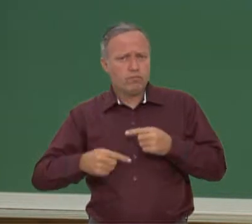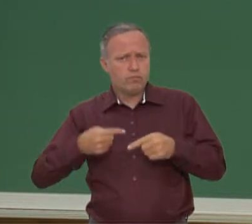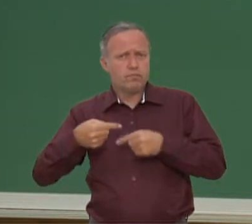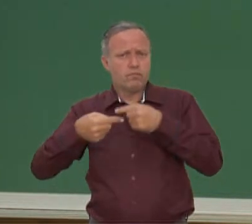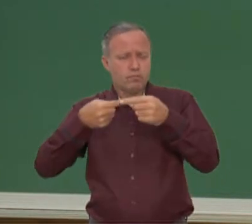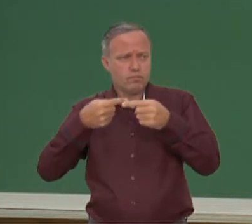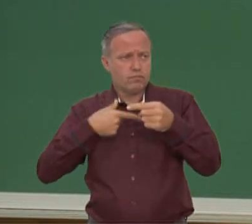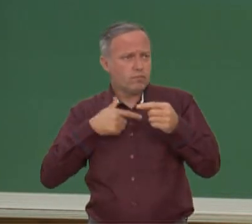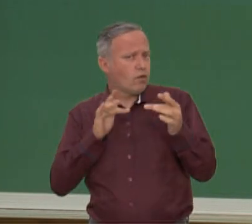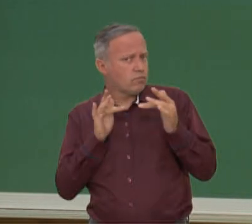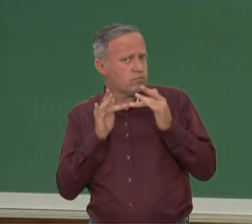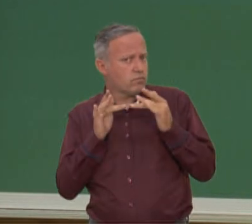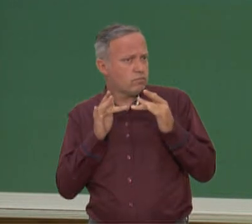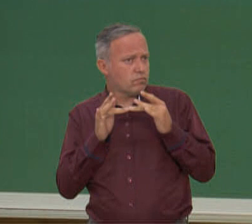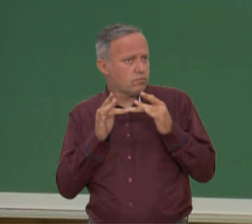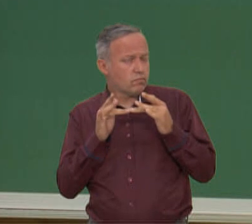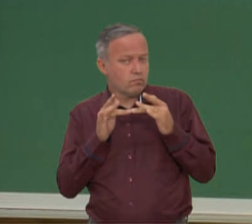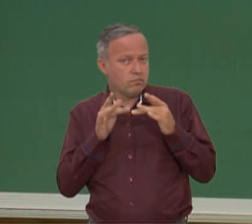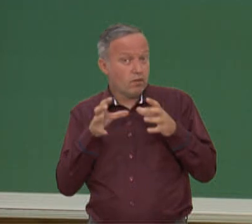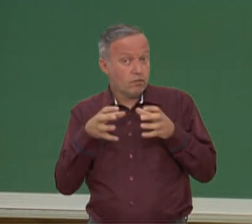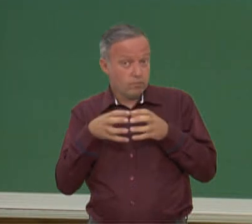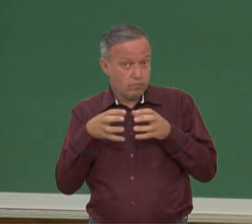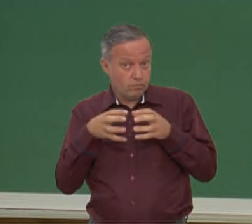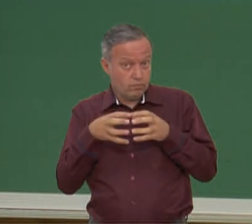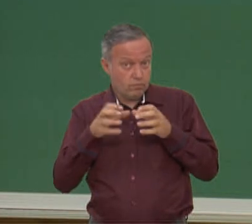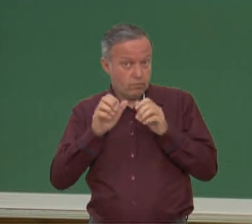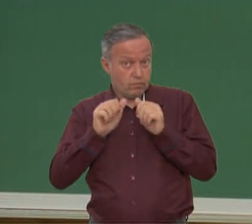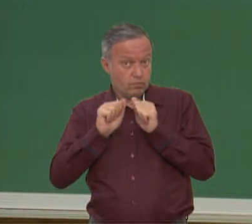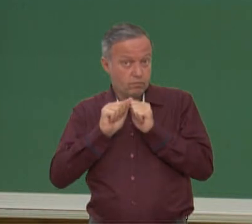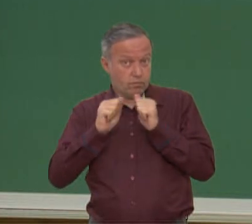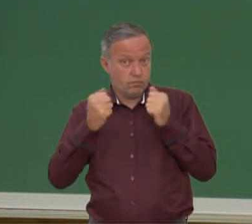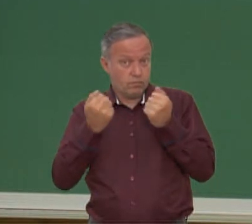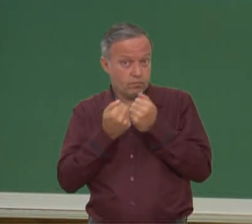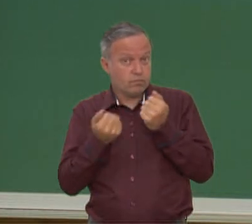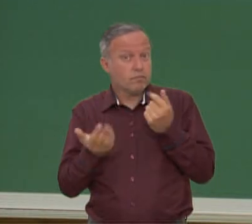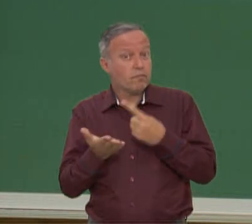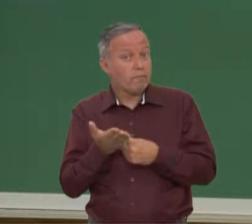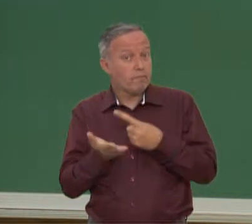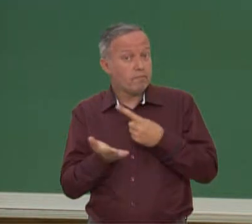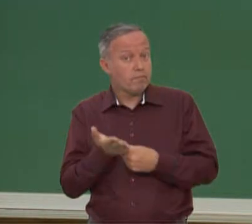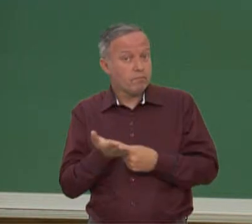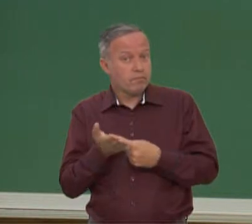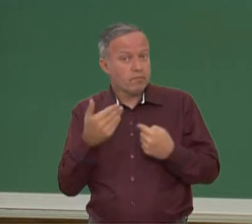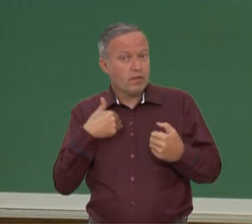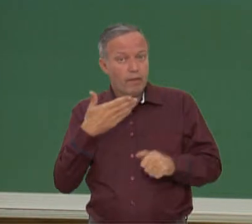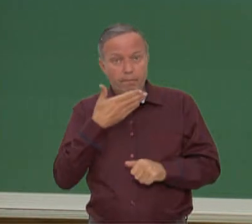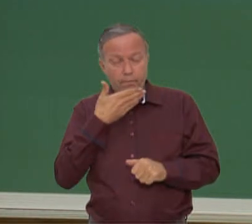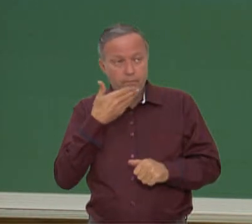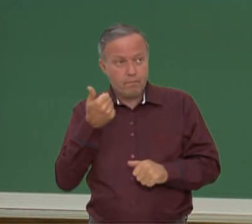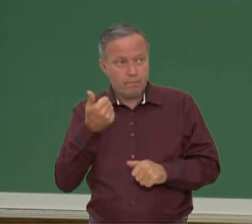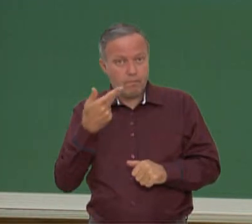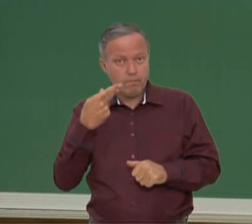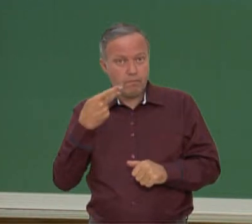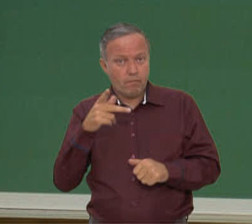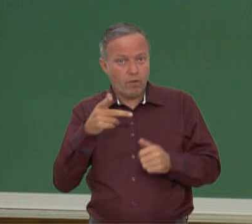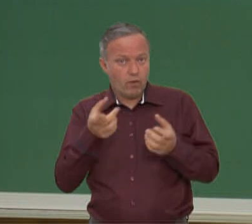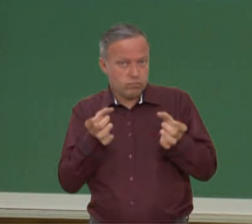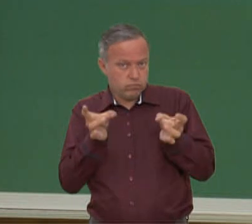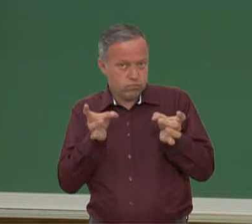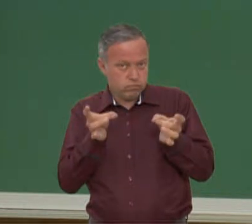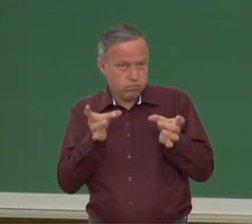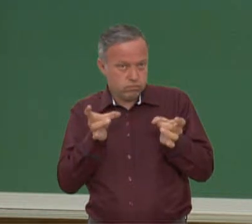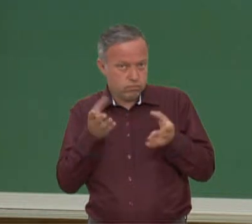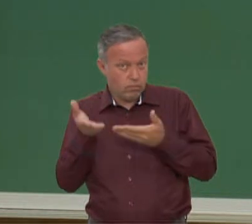se aliando aí, né, em blocos, em associações e tratados para poder melhorar aí o seu comércio,